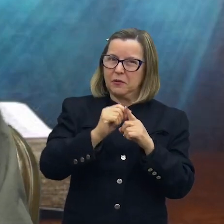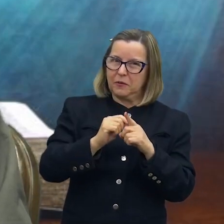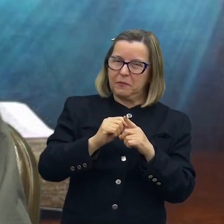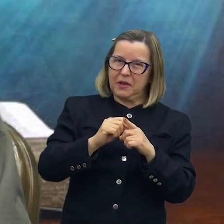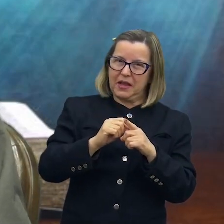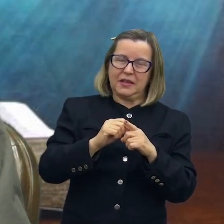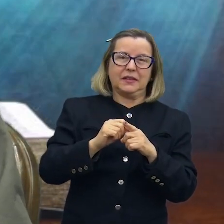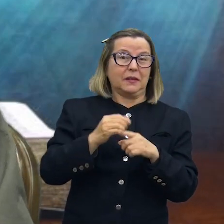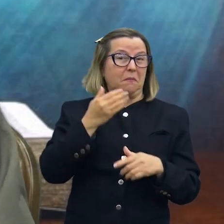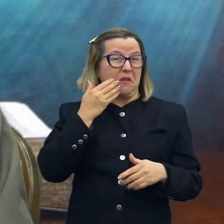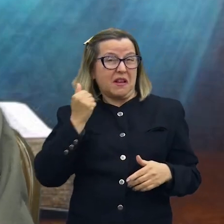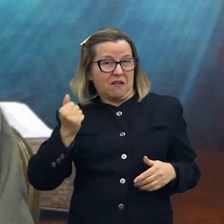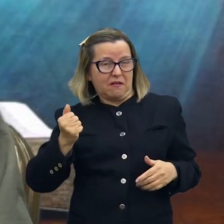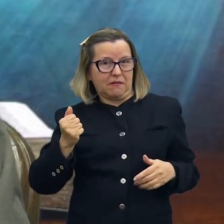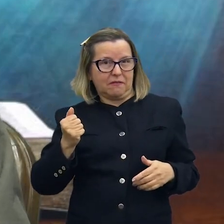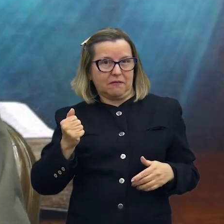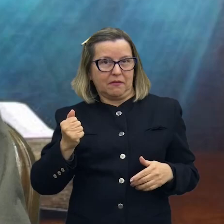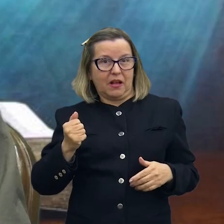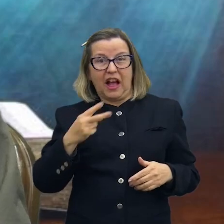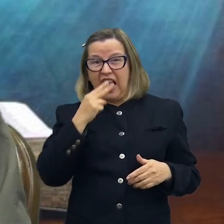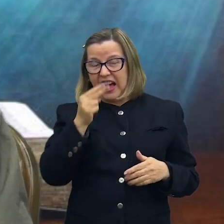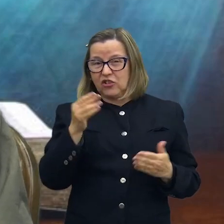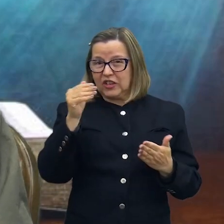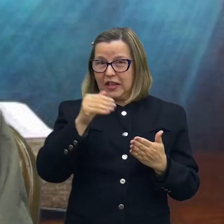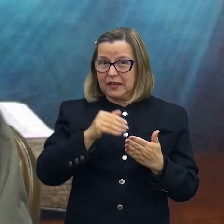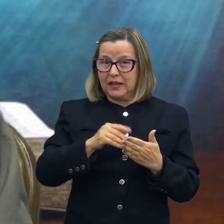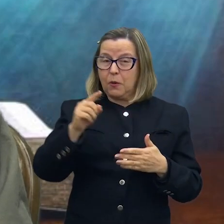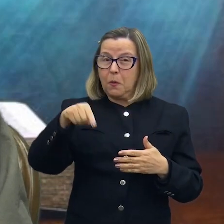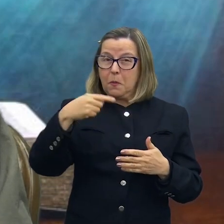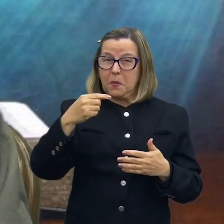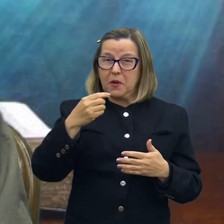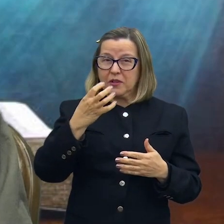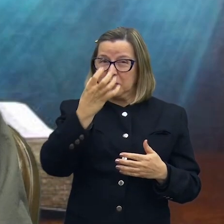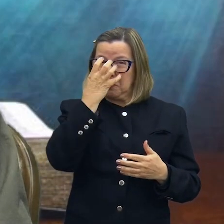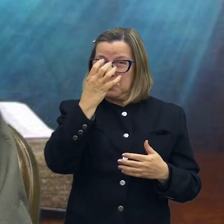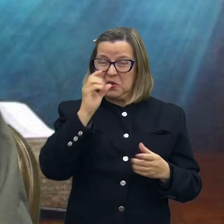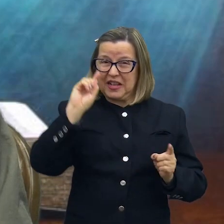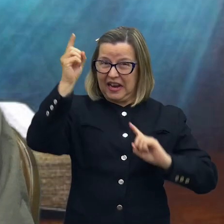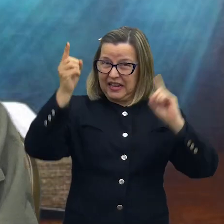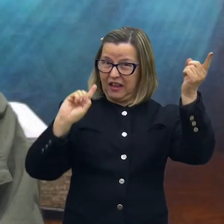até o carnaval, essa crise vai continuar?